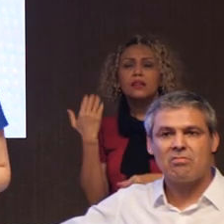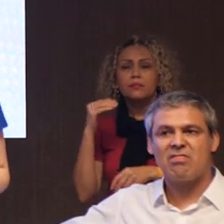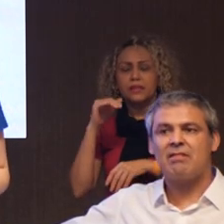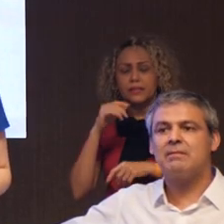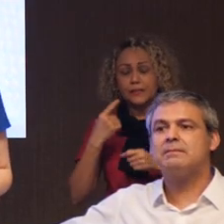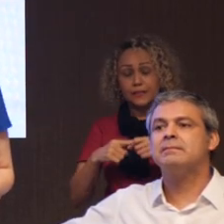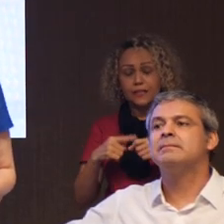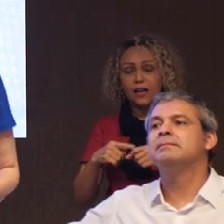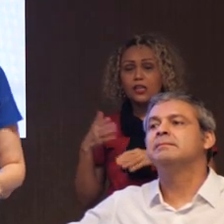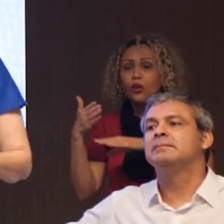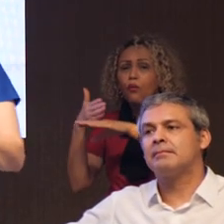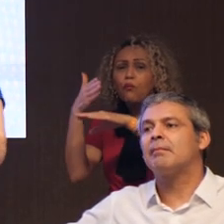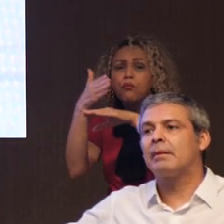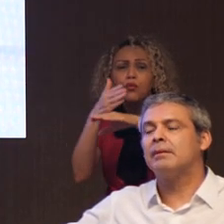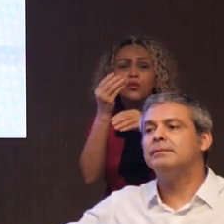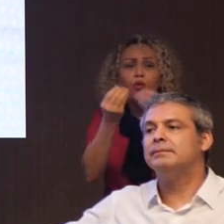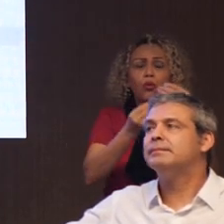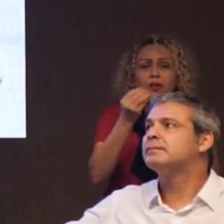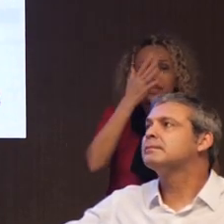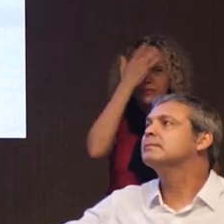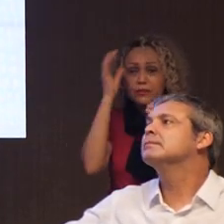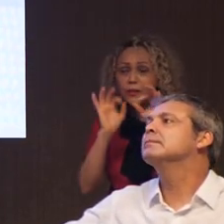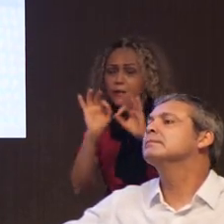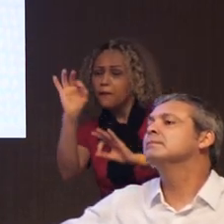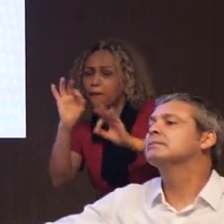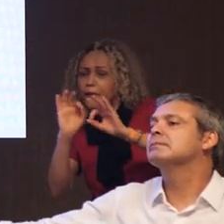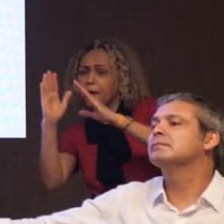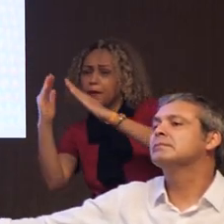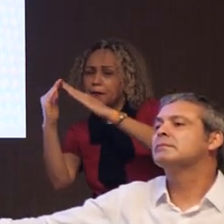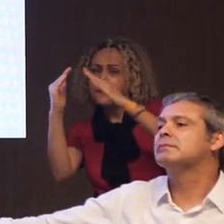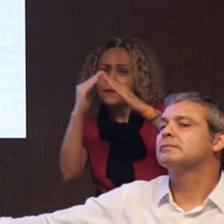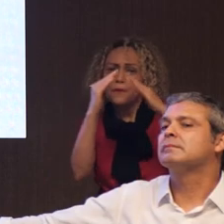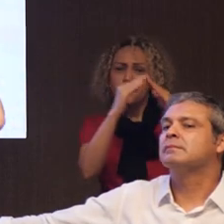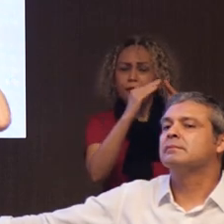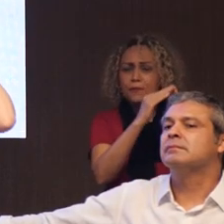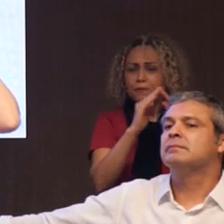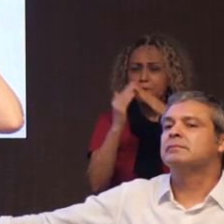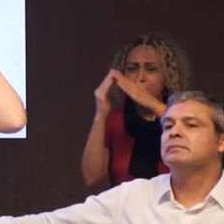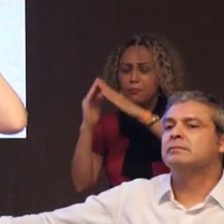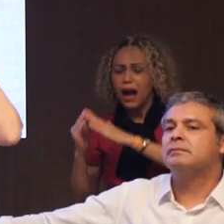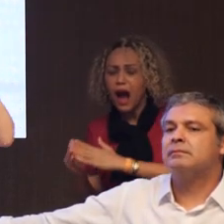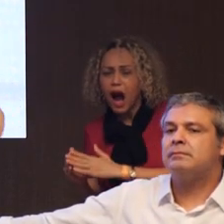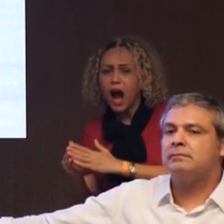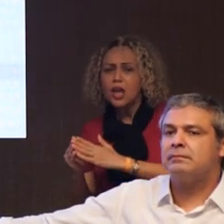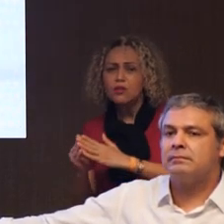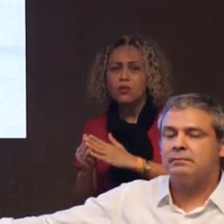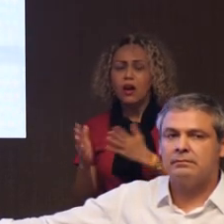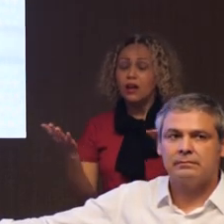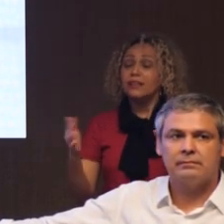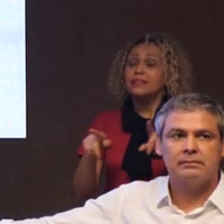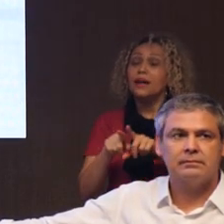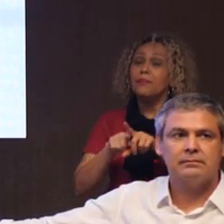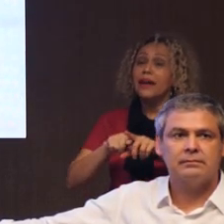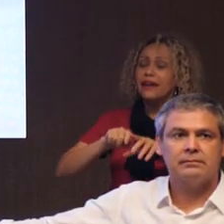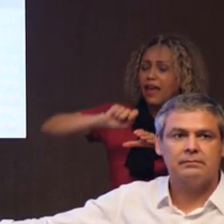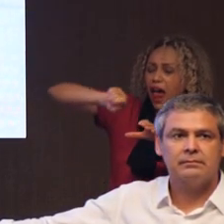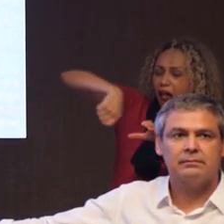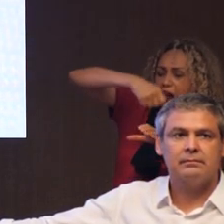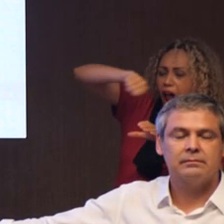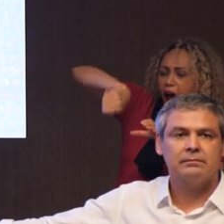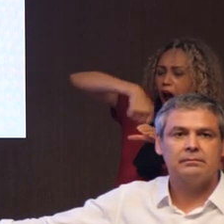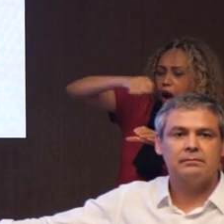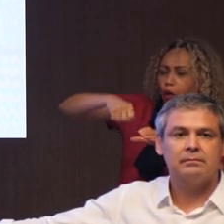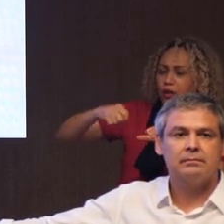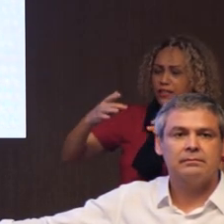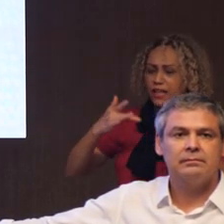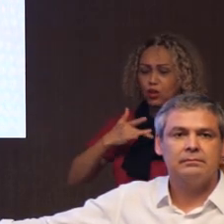cozinhas comunitárias, que se fortaleceu enormemente a partir da pandemia pela solidariedade do povo. Hoje